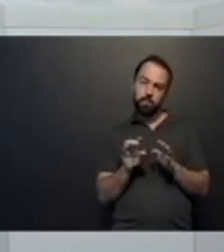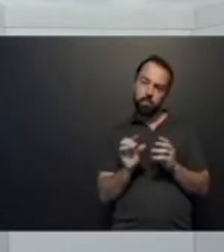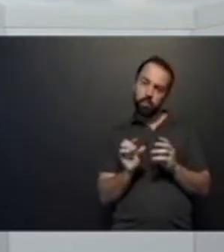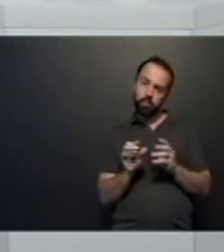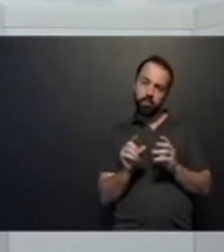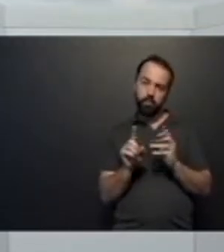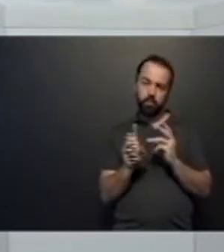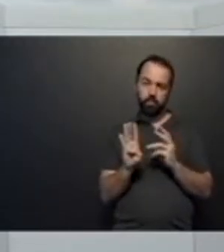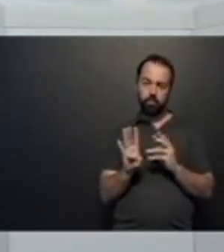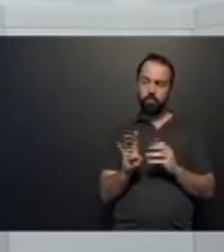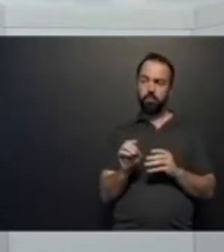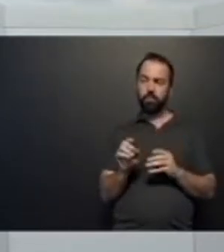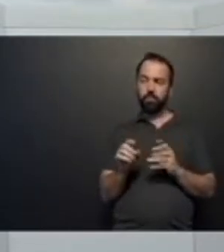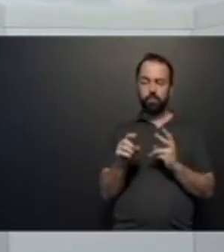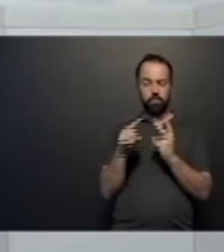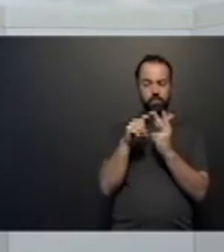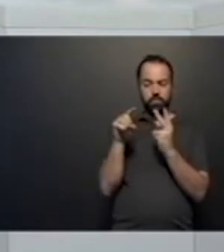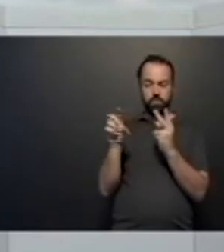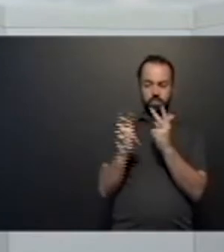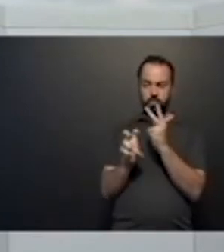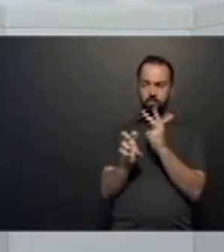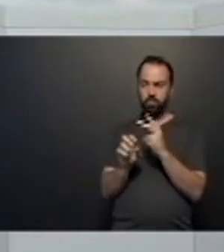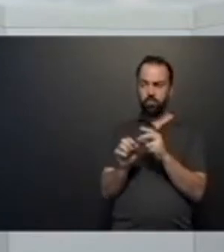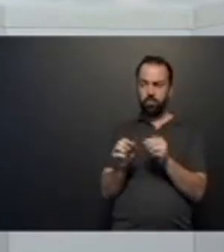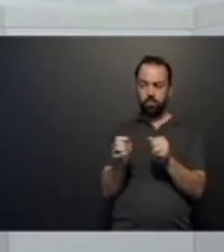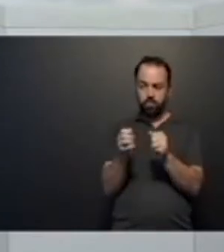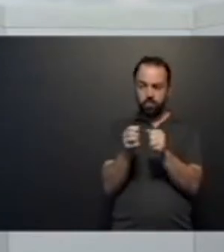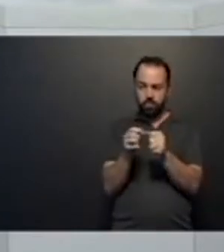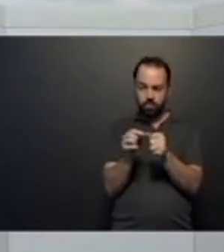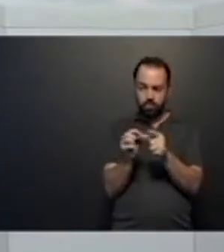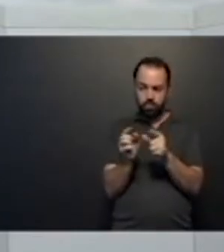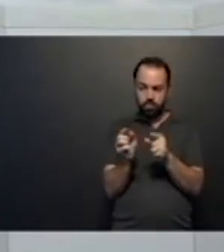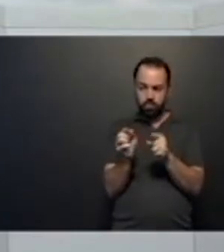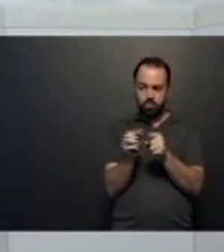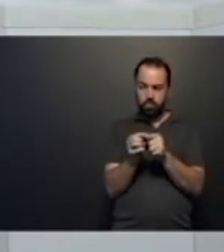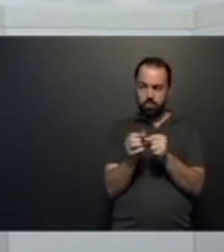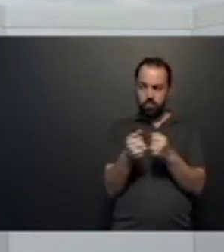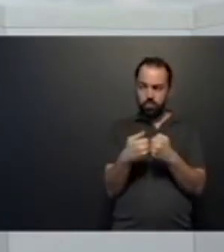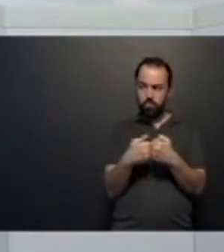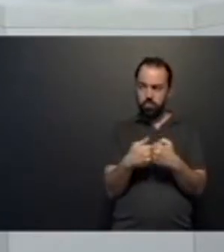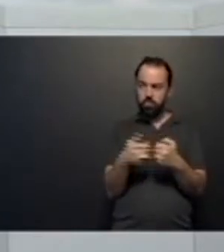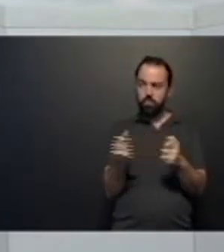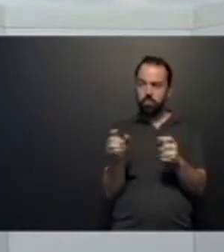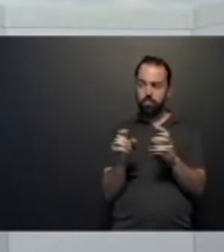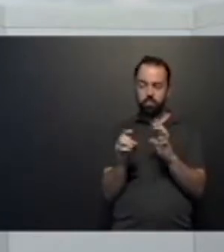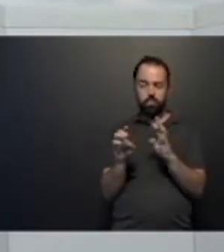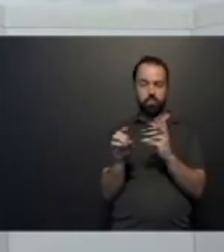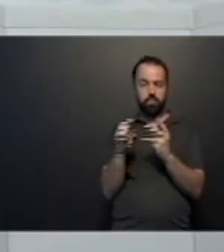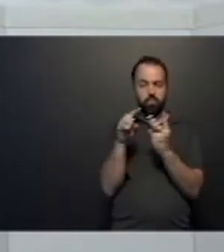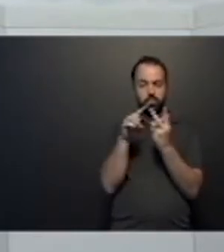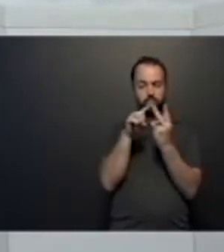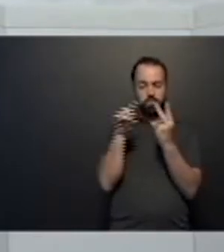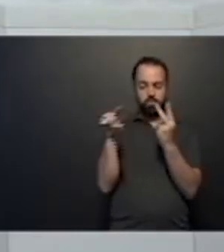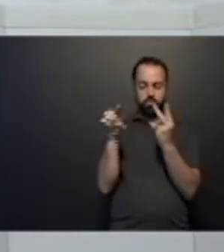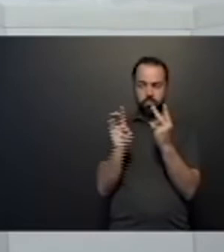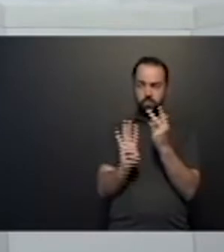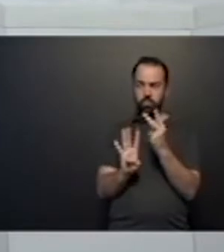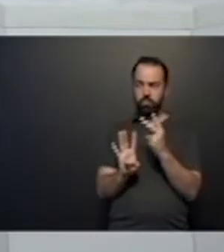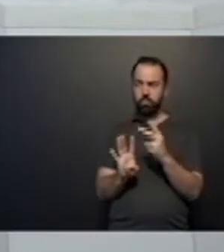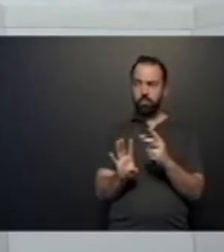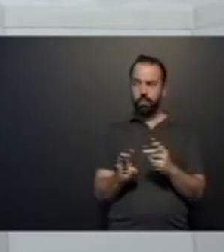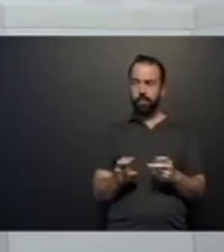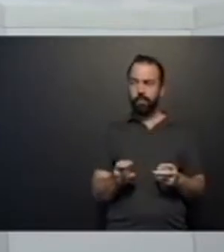e aí quadrada de cinco tá muito próximo da raiz de 4 né eu posso fazer uma estimativa